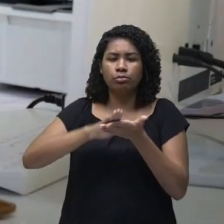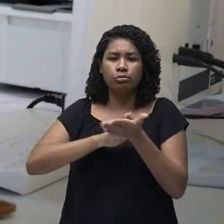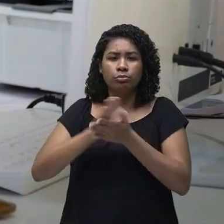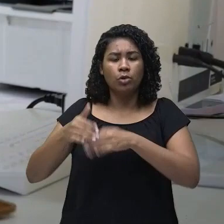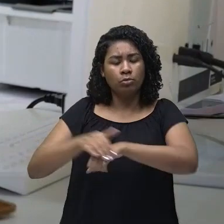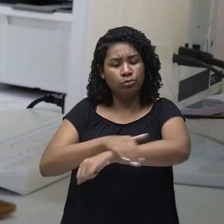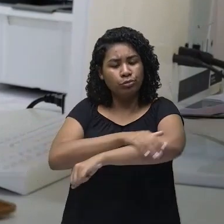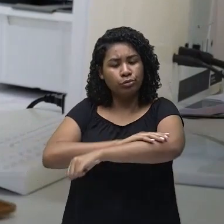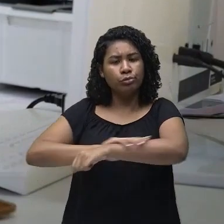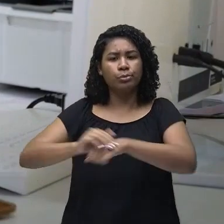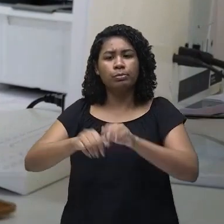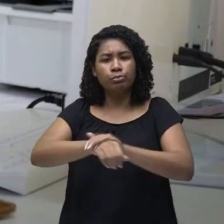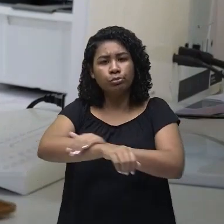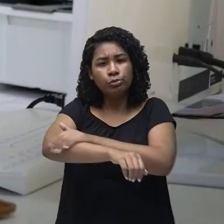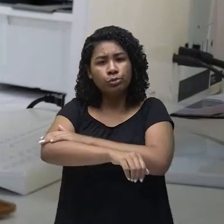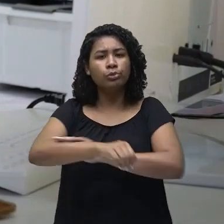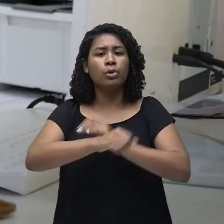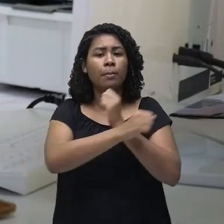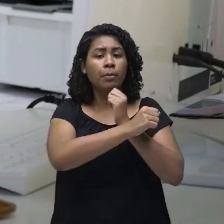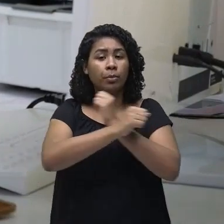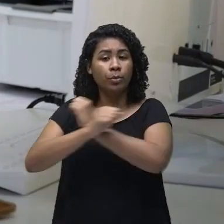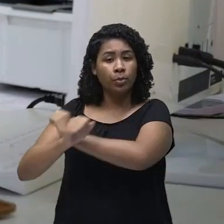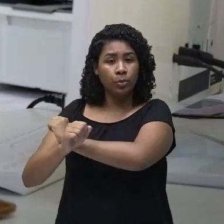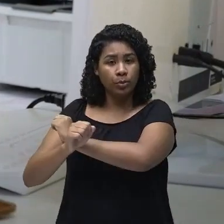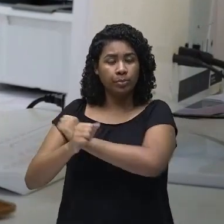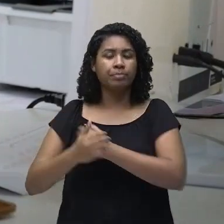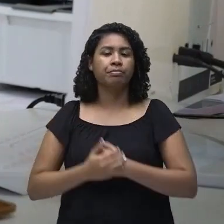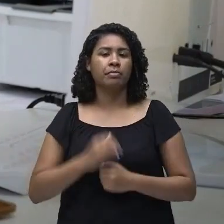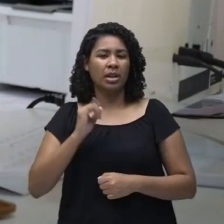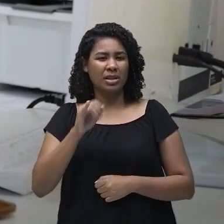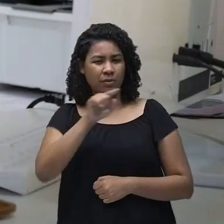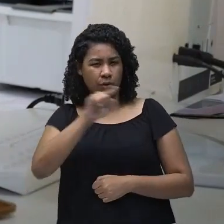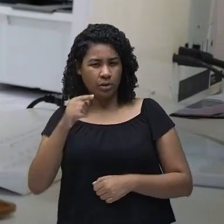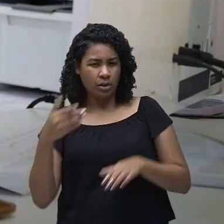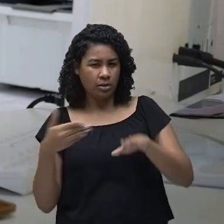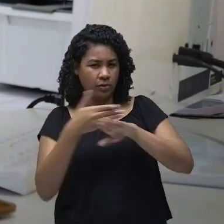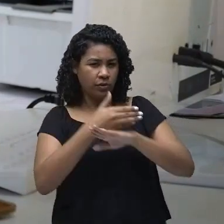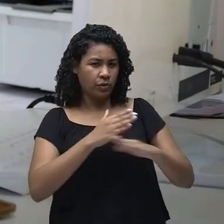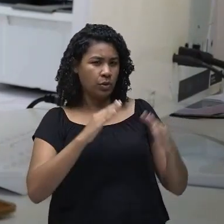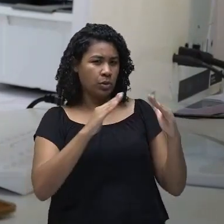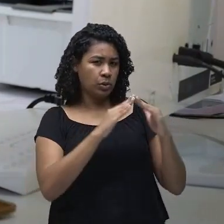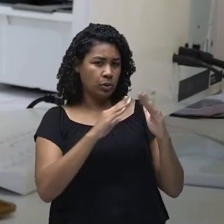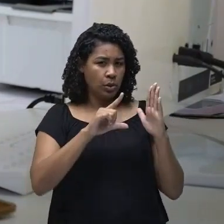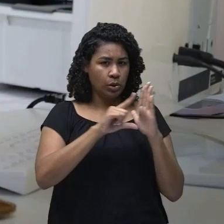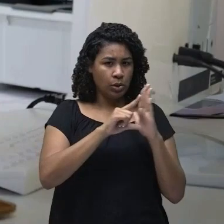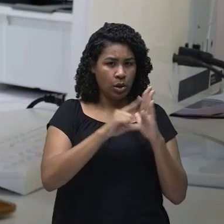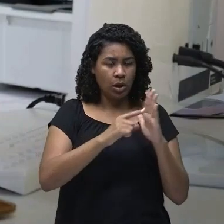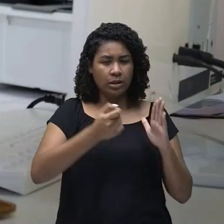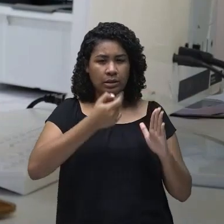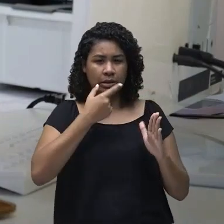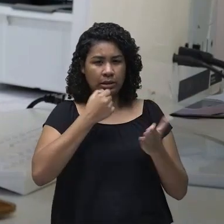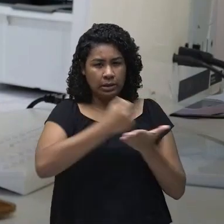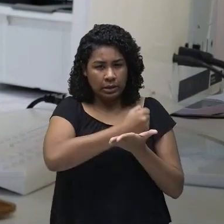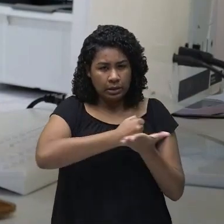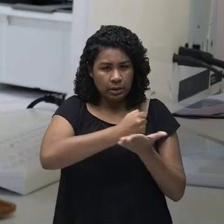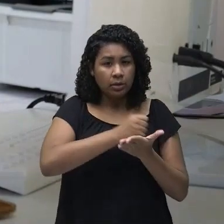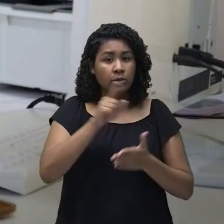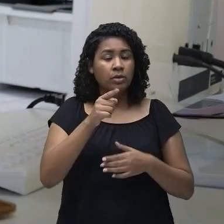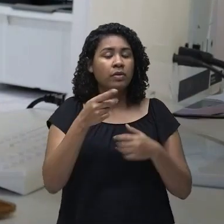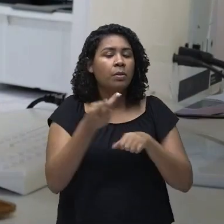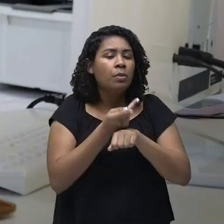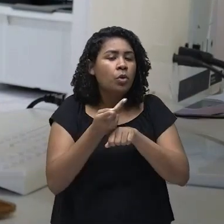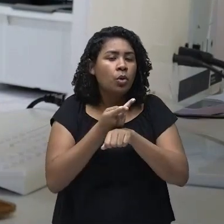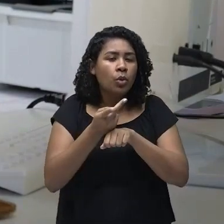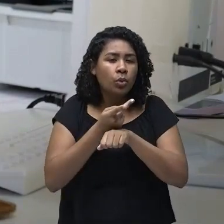saber qual usar, como escolher? Quando você for na farmácia, ver o protetor solar, você vai sempre procurar um que esteja escrito no